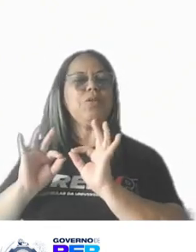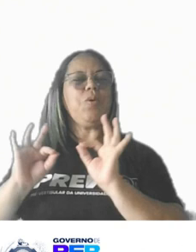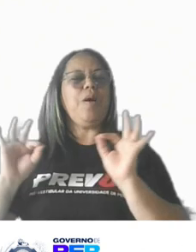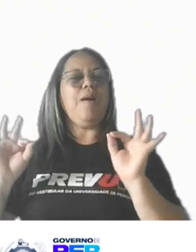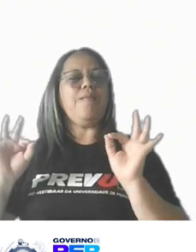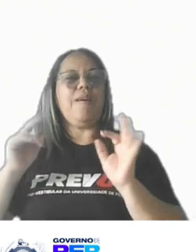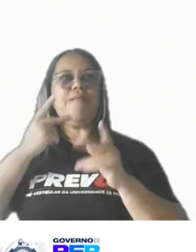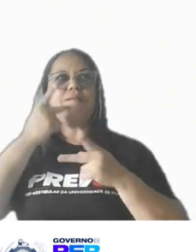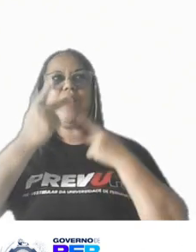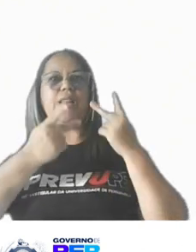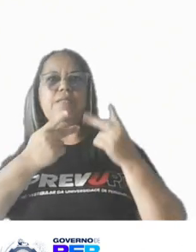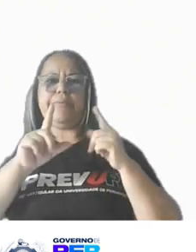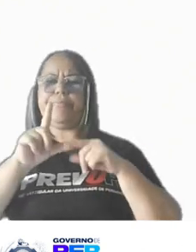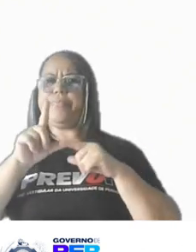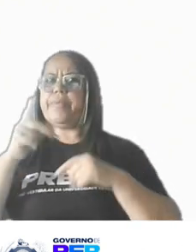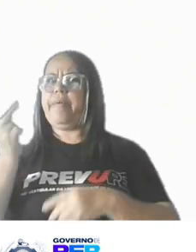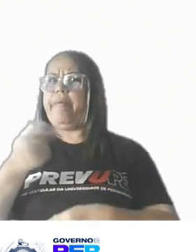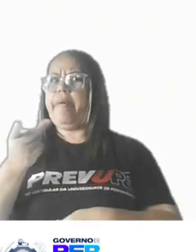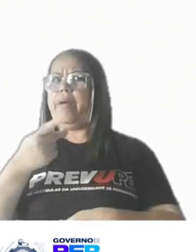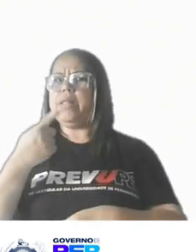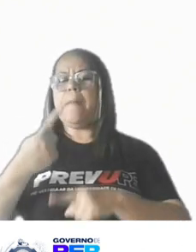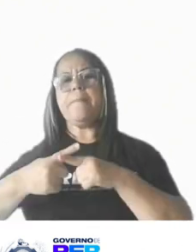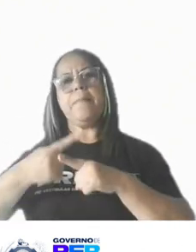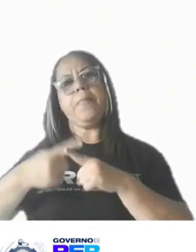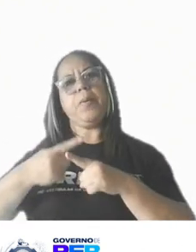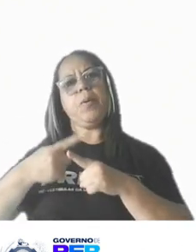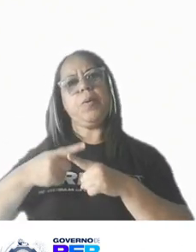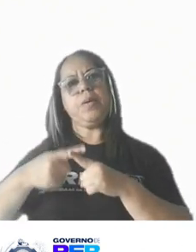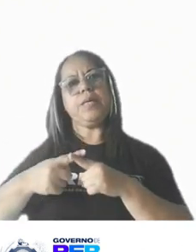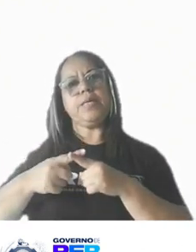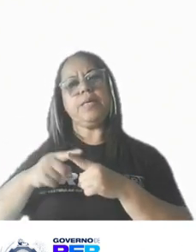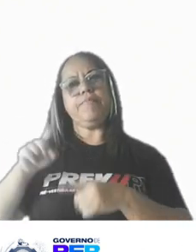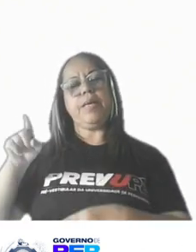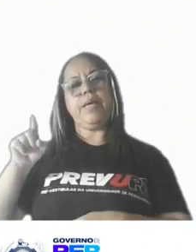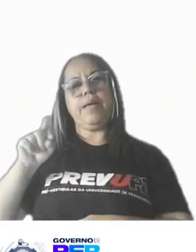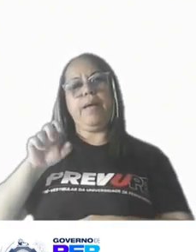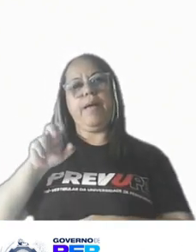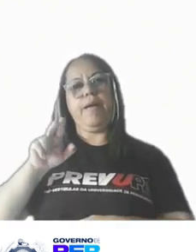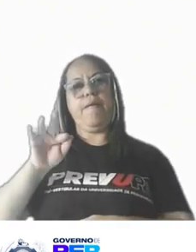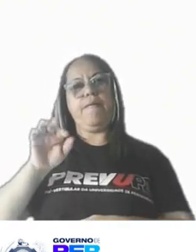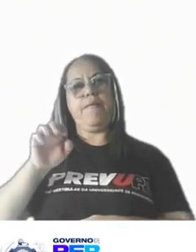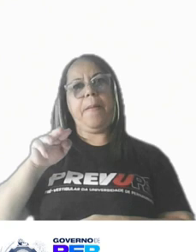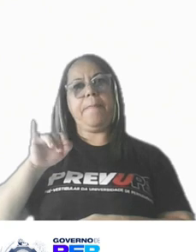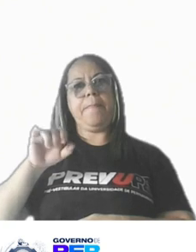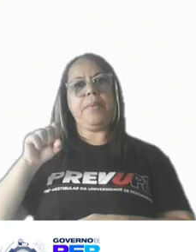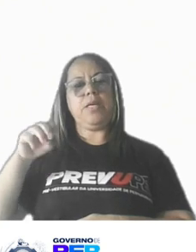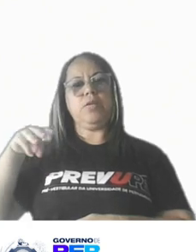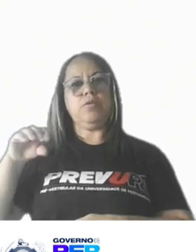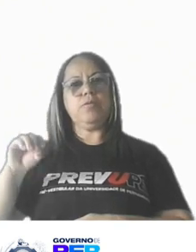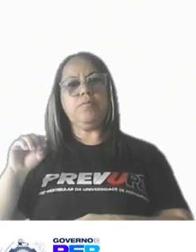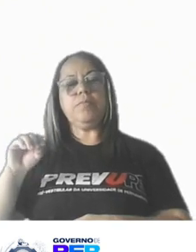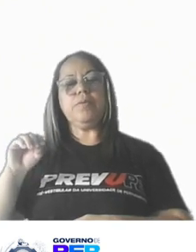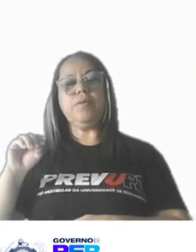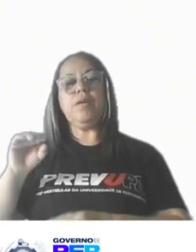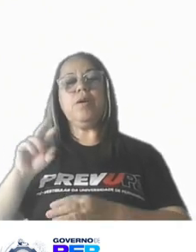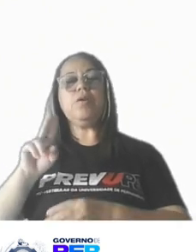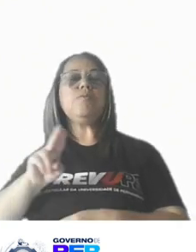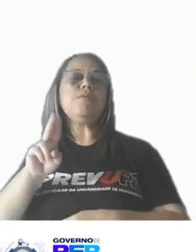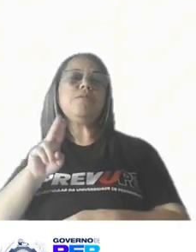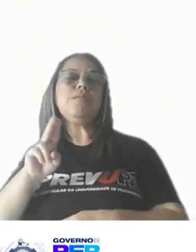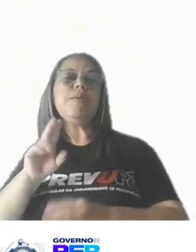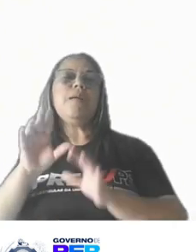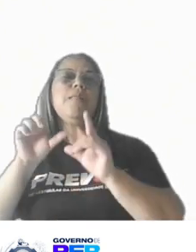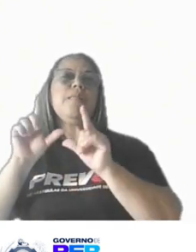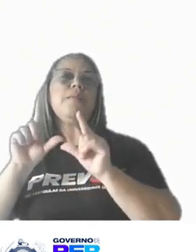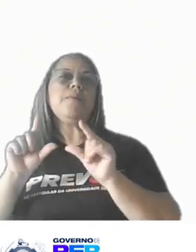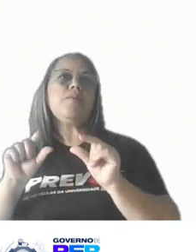alternativa está equivocada. Por quê? Ele só, o eufemismo sai usado para suavizar uma ideia desagradável ou